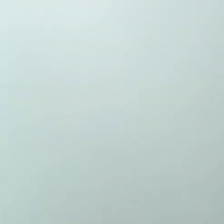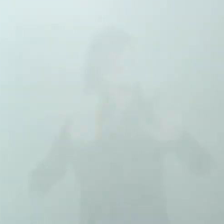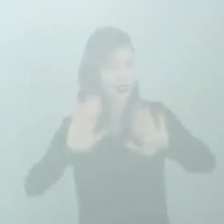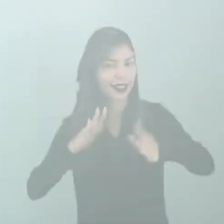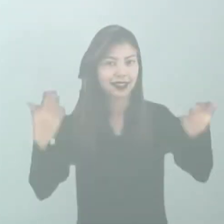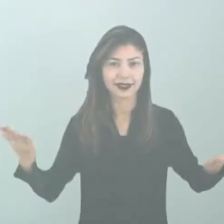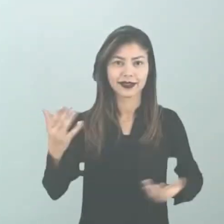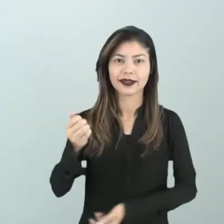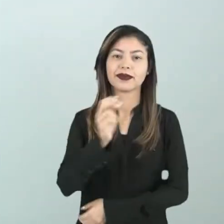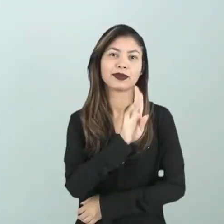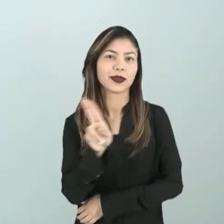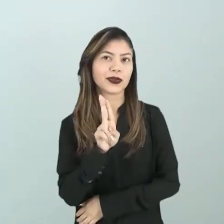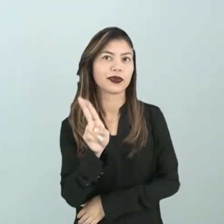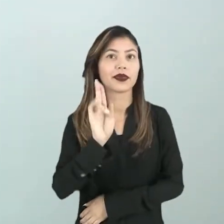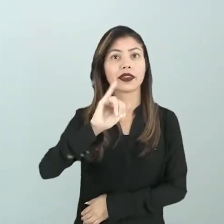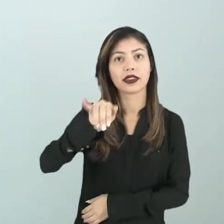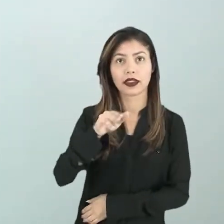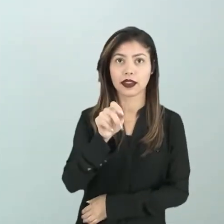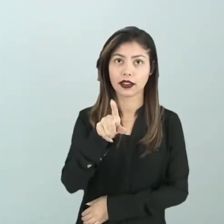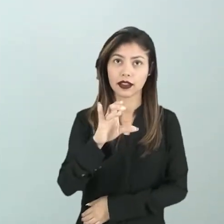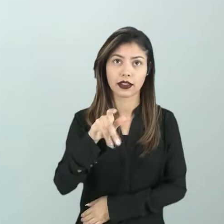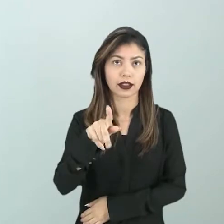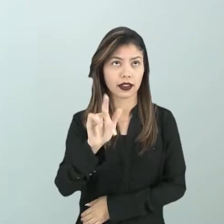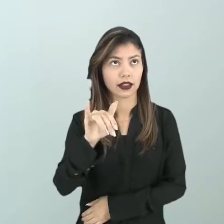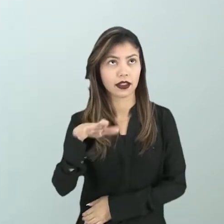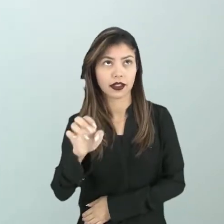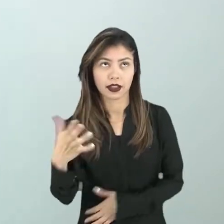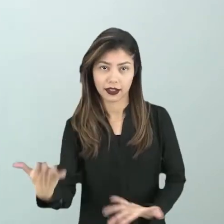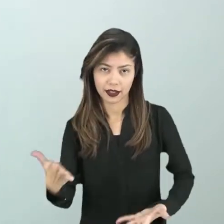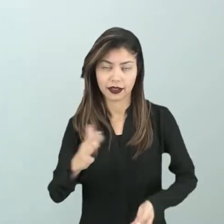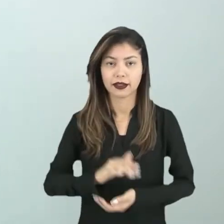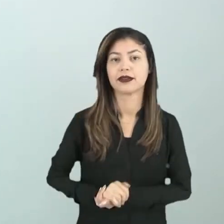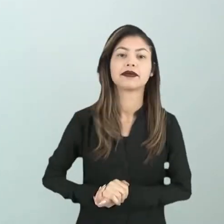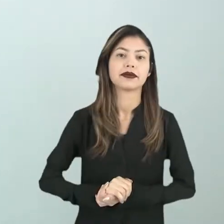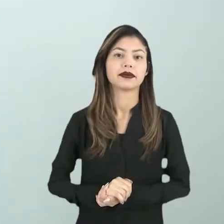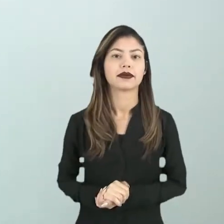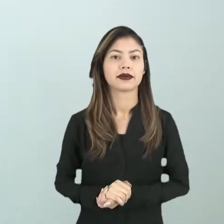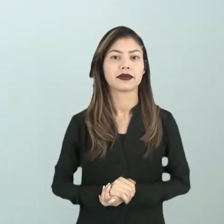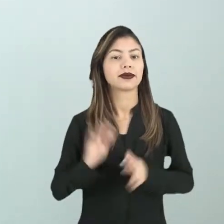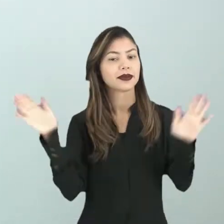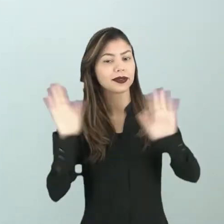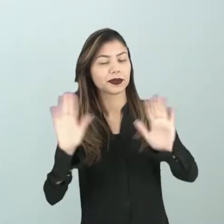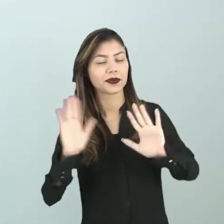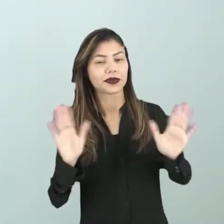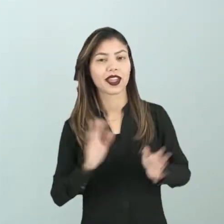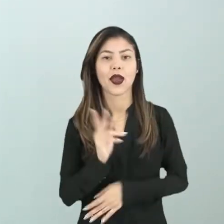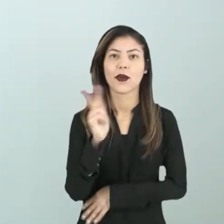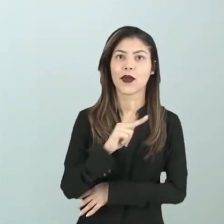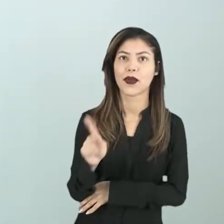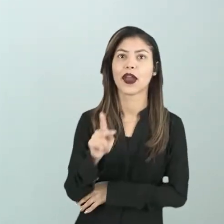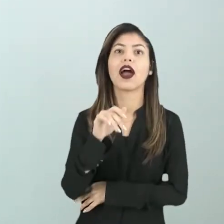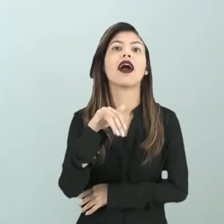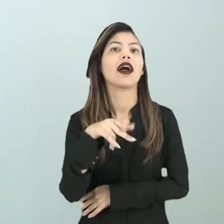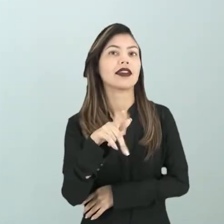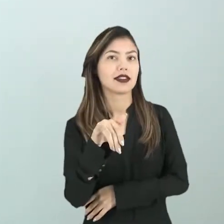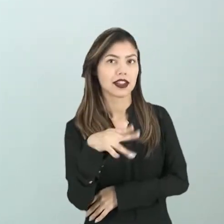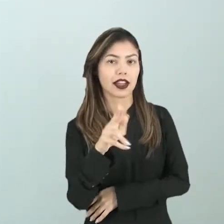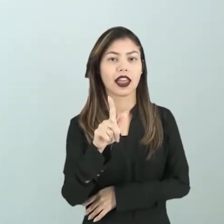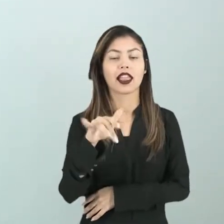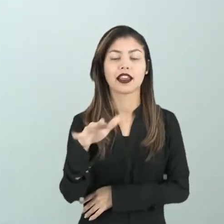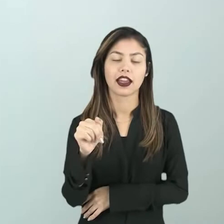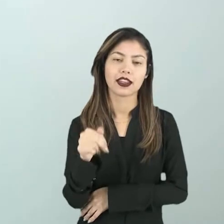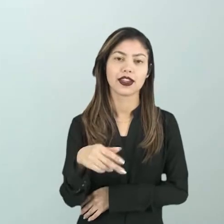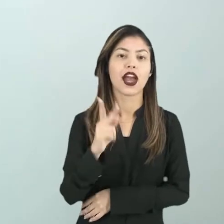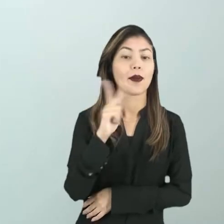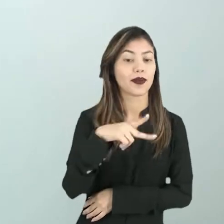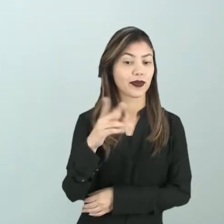Hello guys, my name is Jaqueline and welcome back to our English classes. Olá pessoal, o meu nome é Jaqueline e sejam bem-vindos